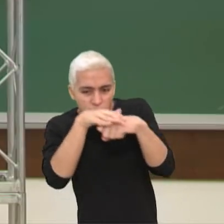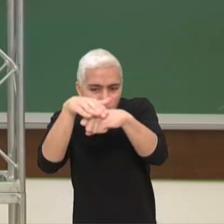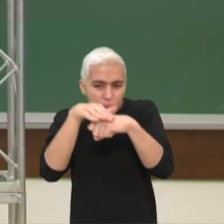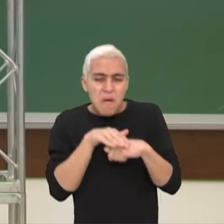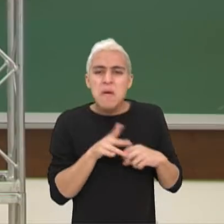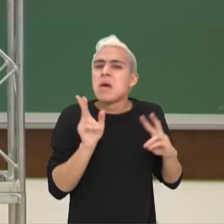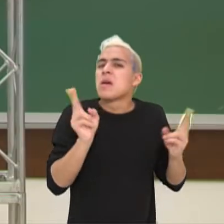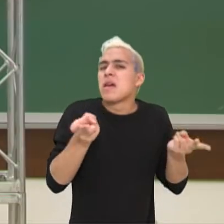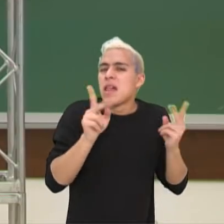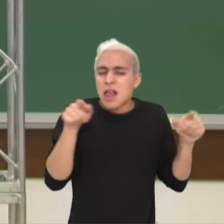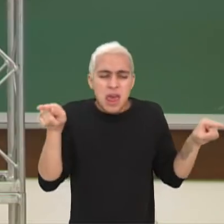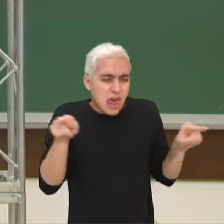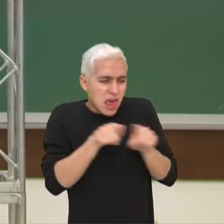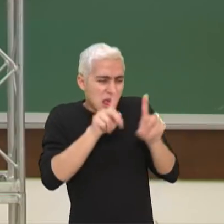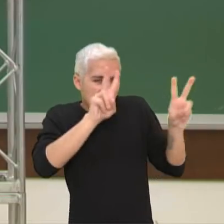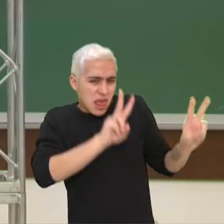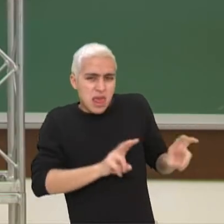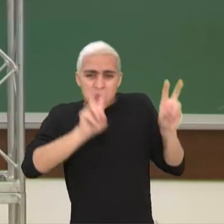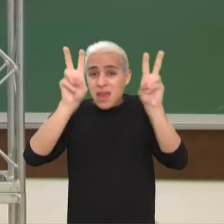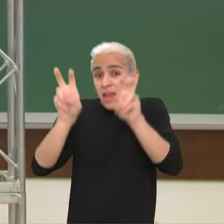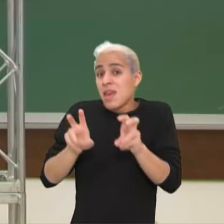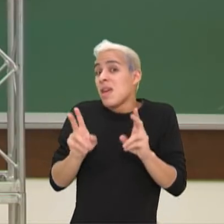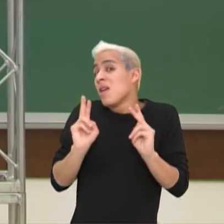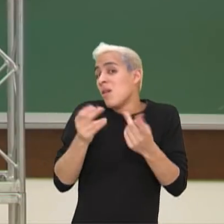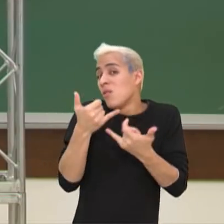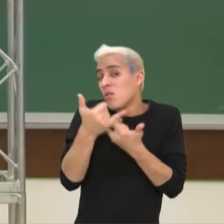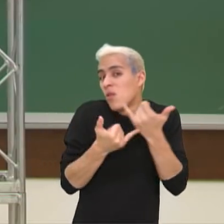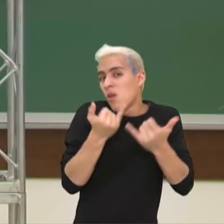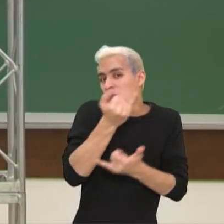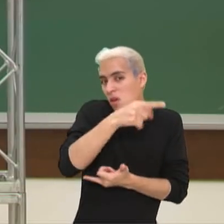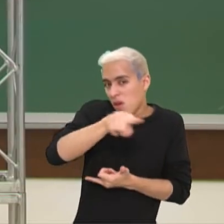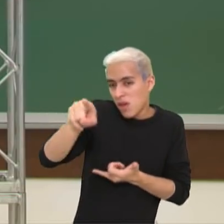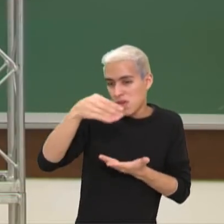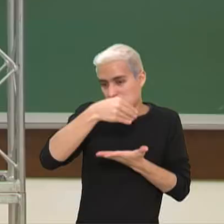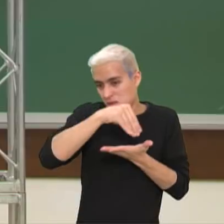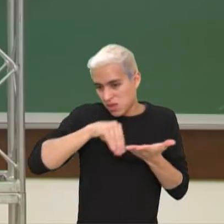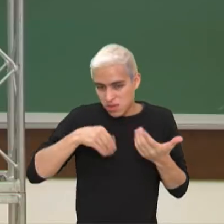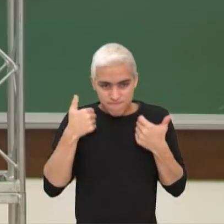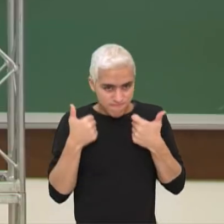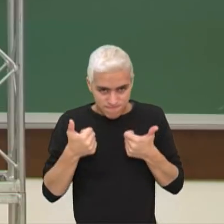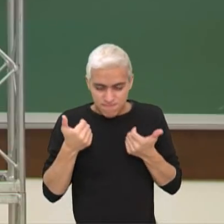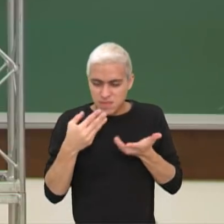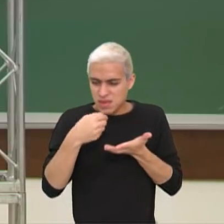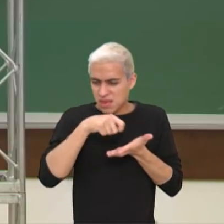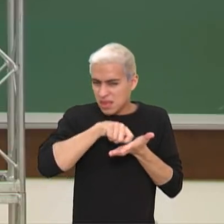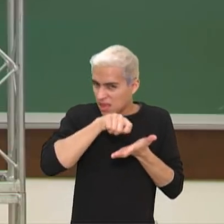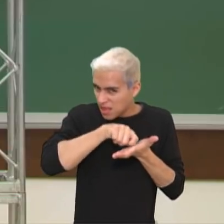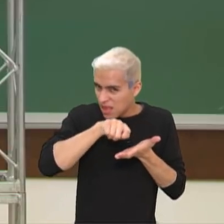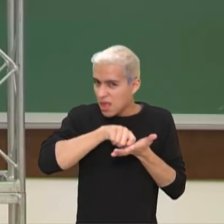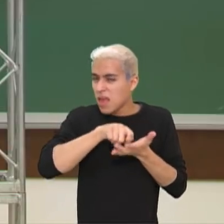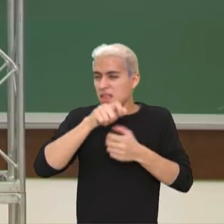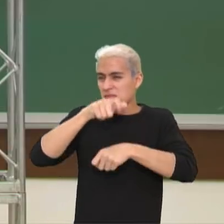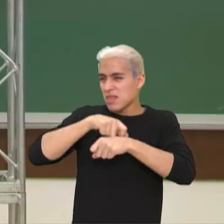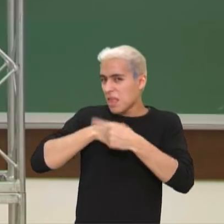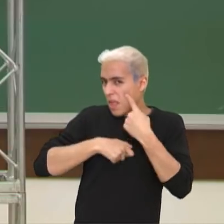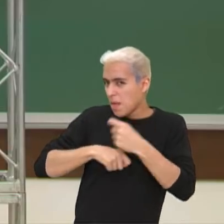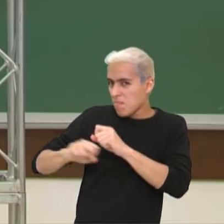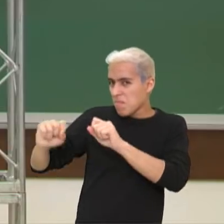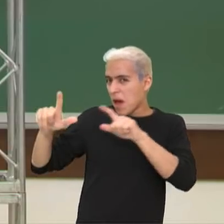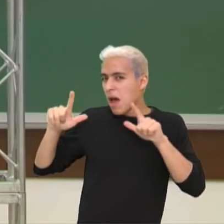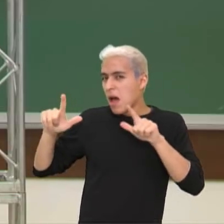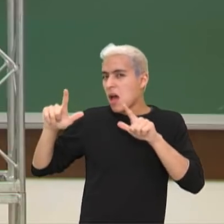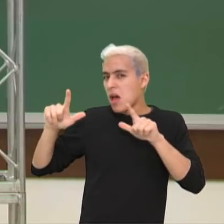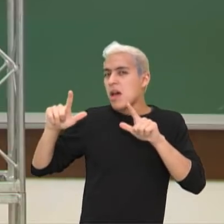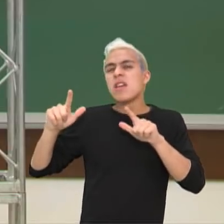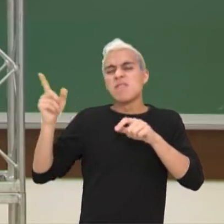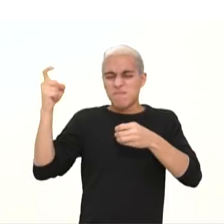a mesma coisa e, às vezes, o mesmo jogo que você anotou aí, ok? Então, escreve, vou deixar um tempinho a tela para vocês aqui, vocês escrevam e a gente